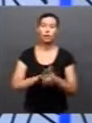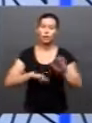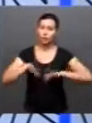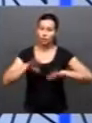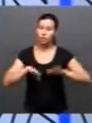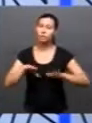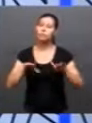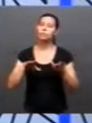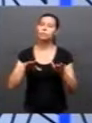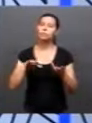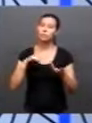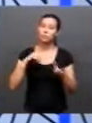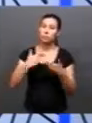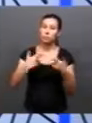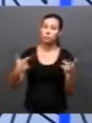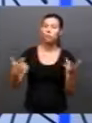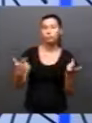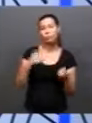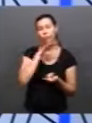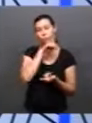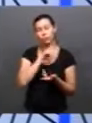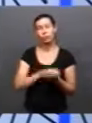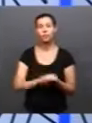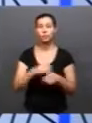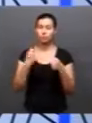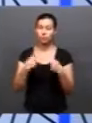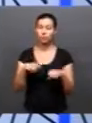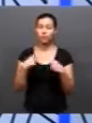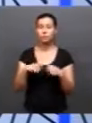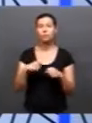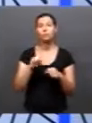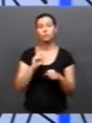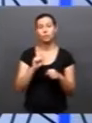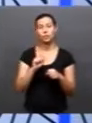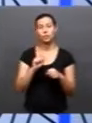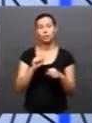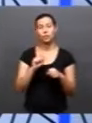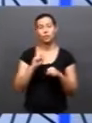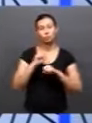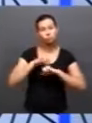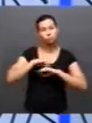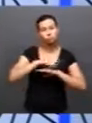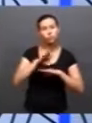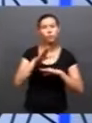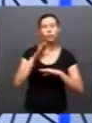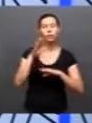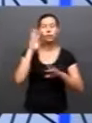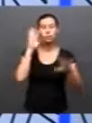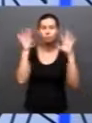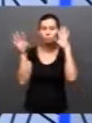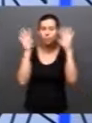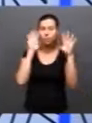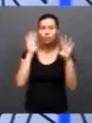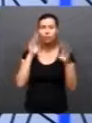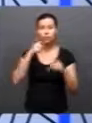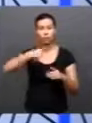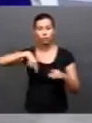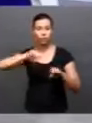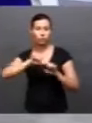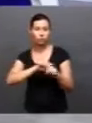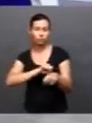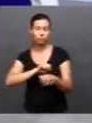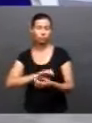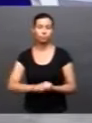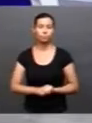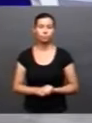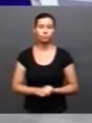ciência só faz coisas boas. Mas eu acho que o Comunica Ciência ele pode ajudar nessa reflexão, na nossa própria formação. Acho que isso que é legal. Né? Renata,